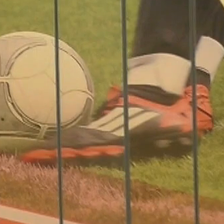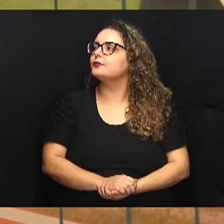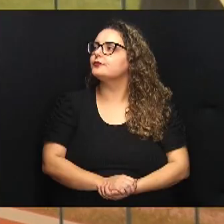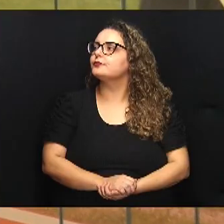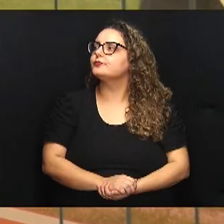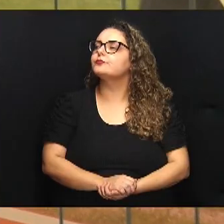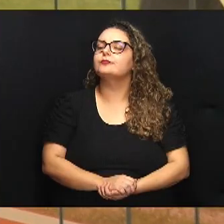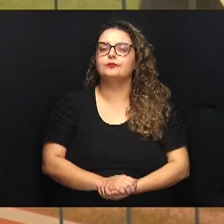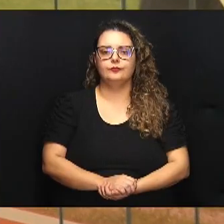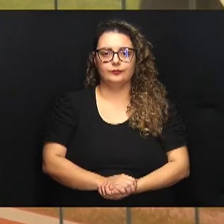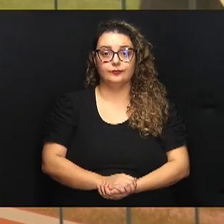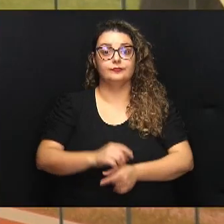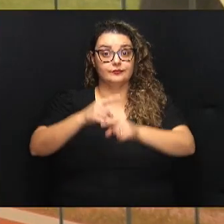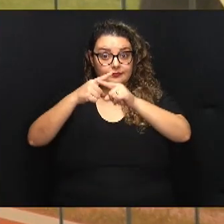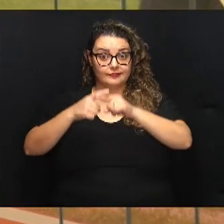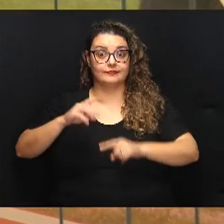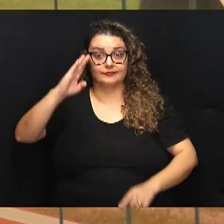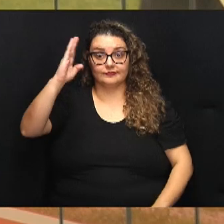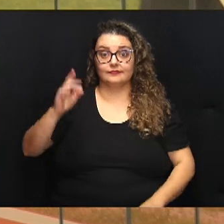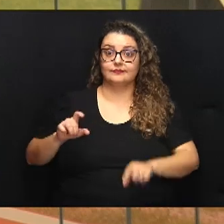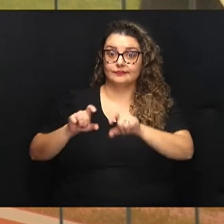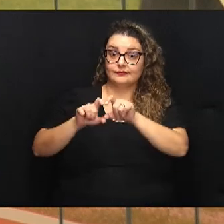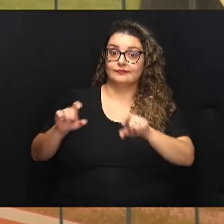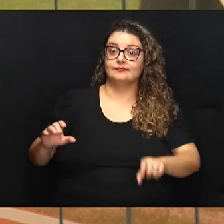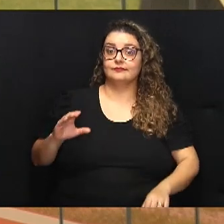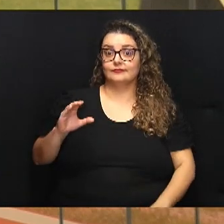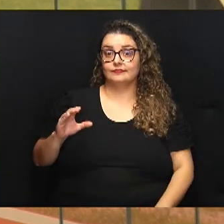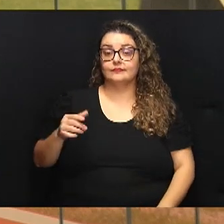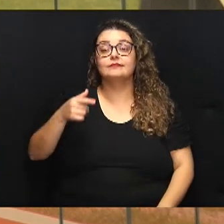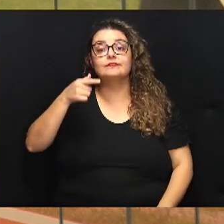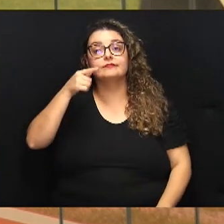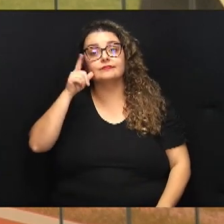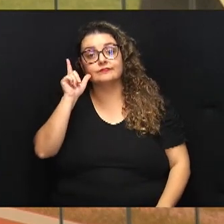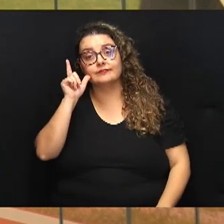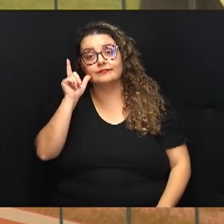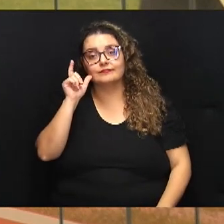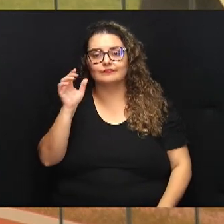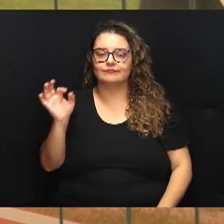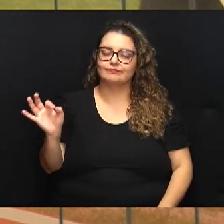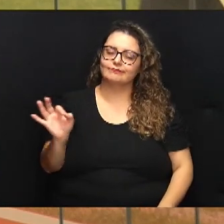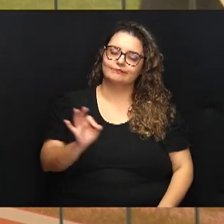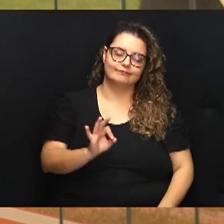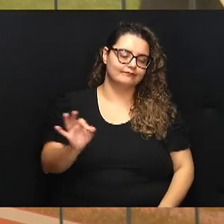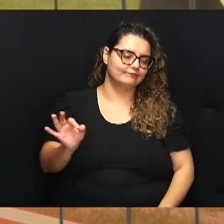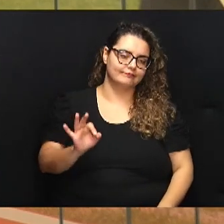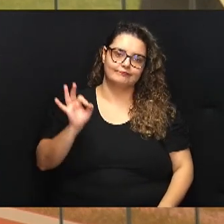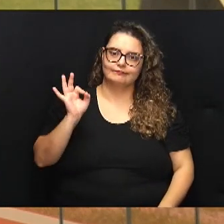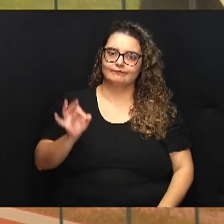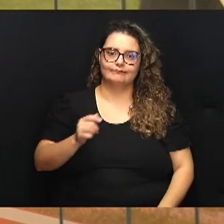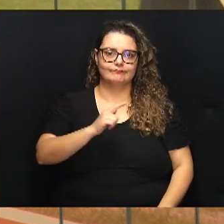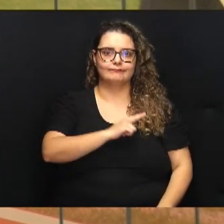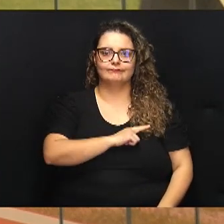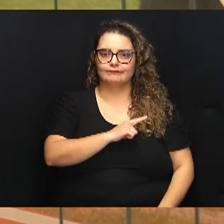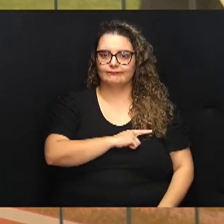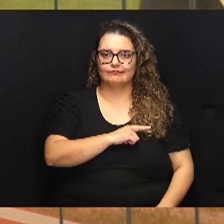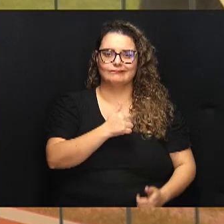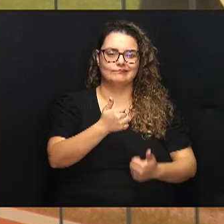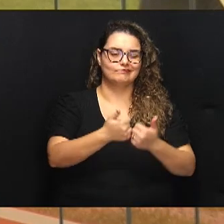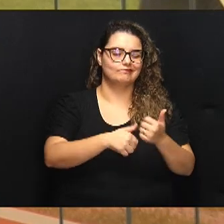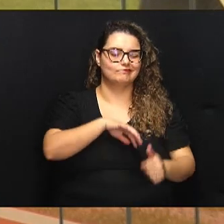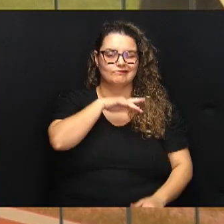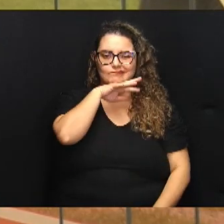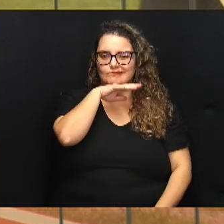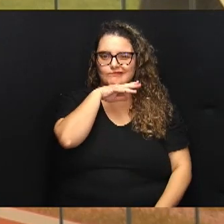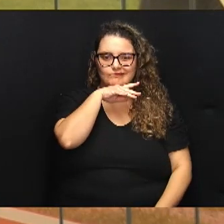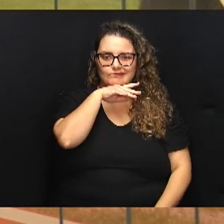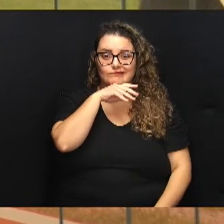Hora de Campeonato Brasileiro da Série C e ontem não deu nada certo para o Guarani. Jogou muito mal,